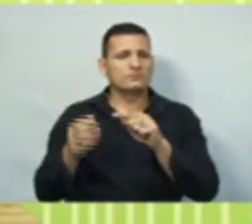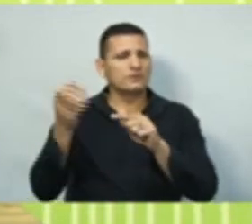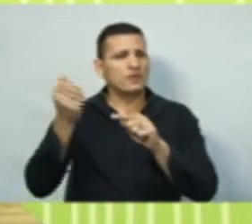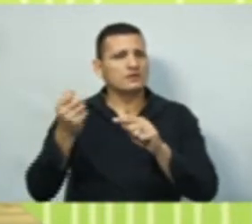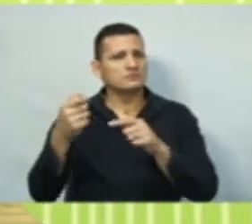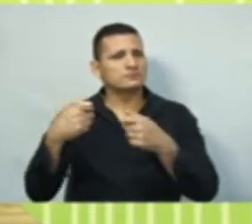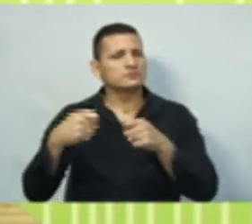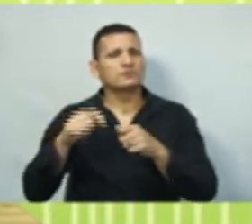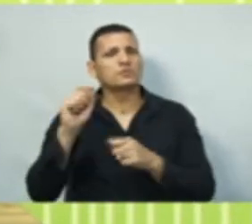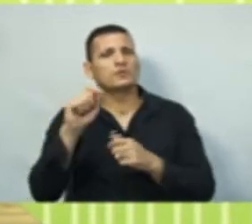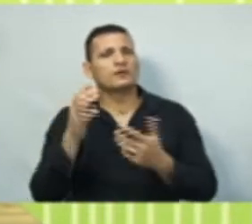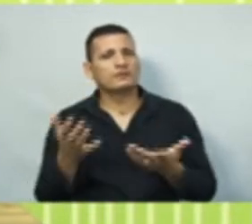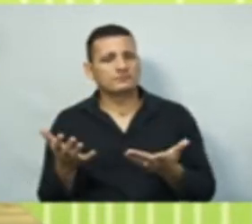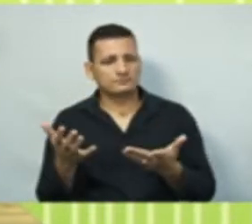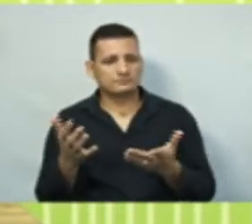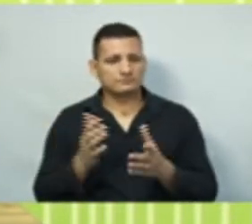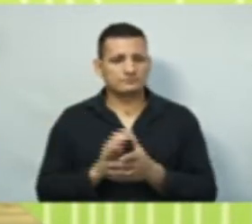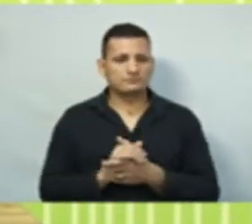quê direto?